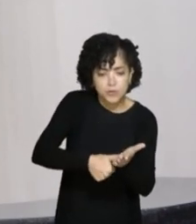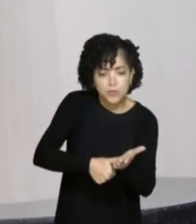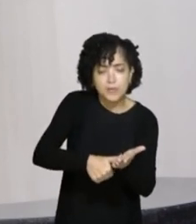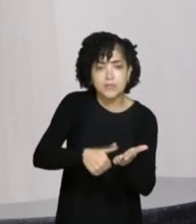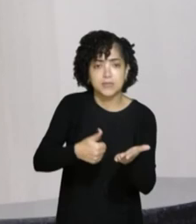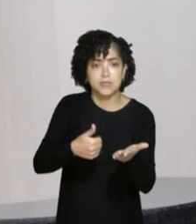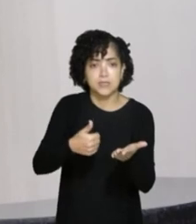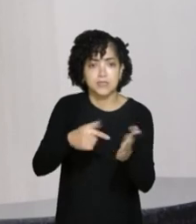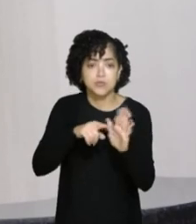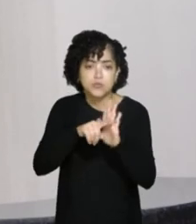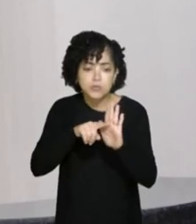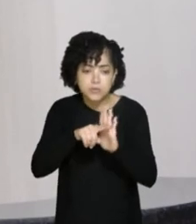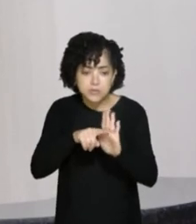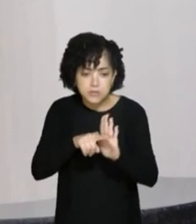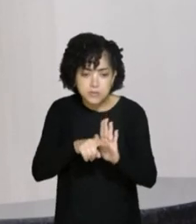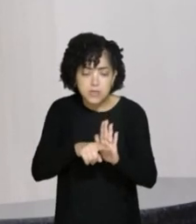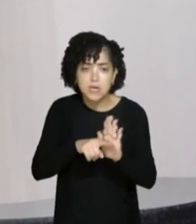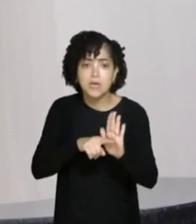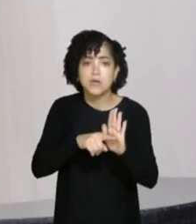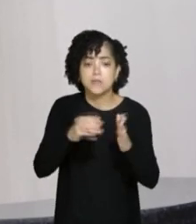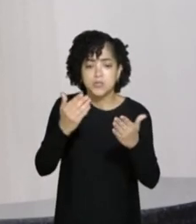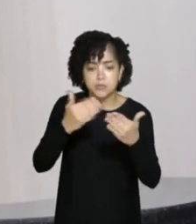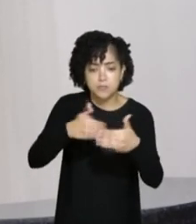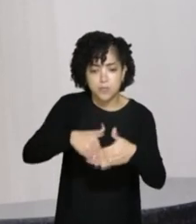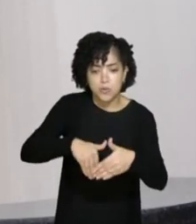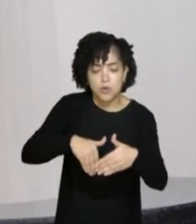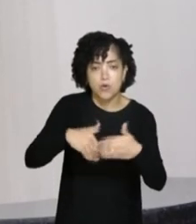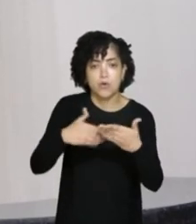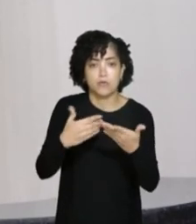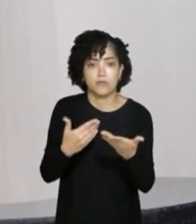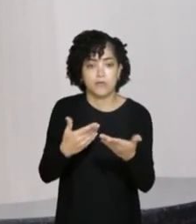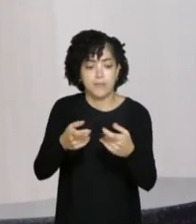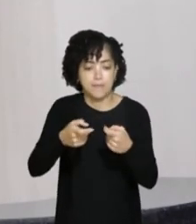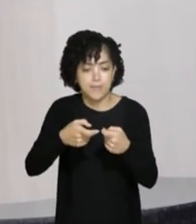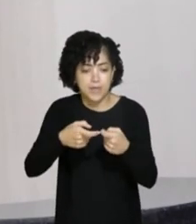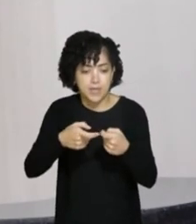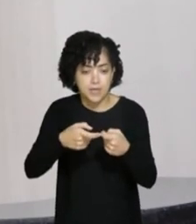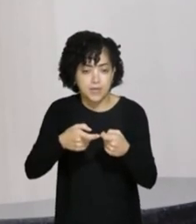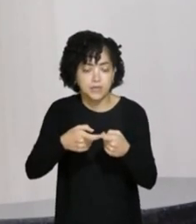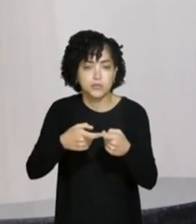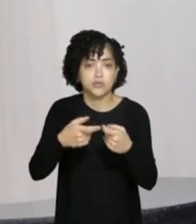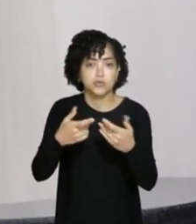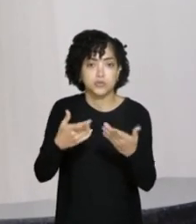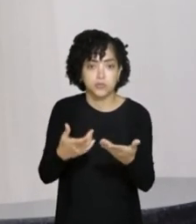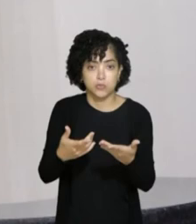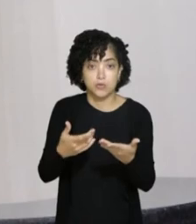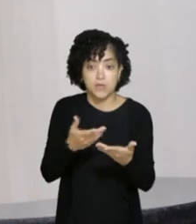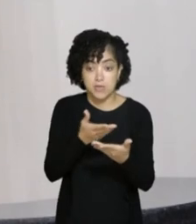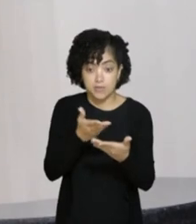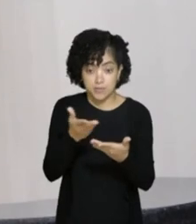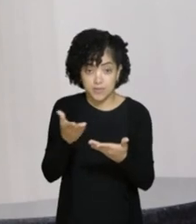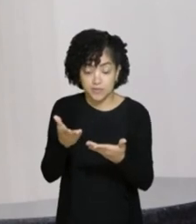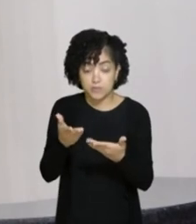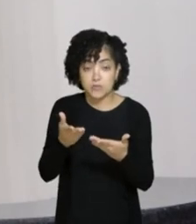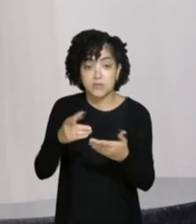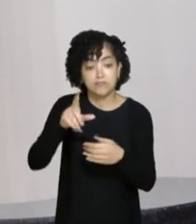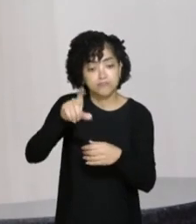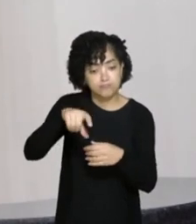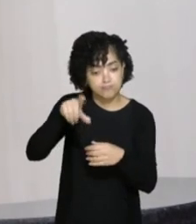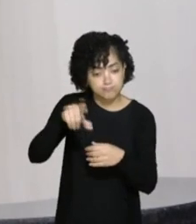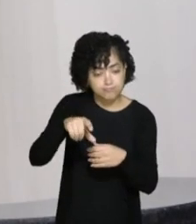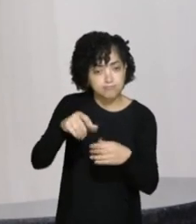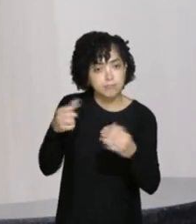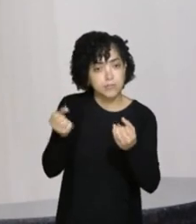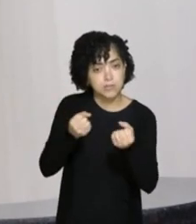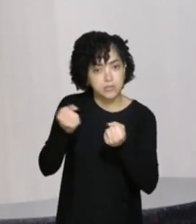exames teóricos, exames médicos, para que você possa retirar a sua carteira de motorista,